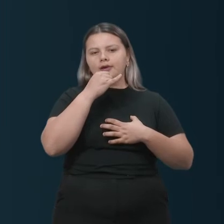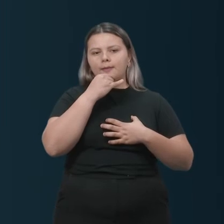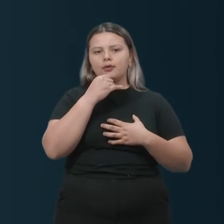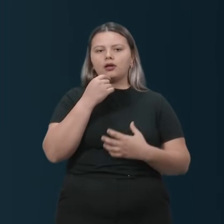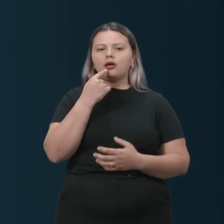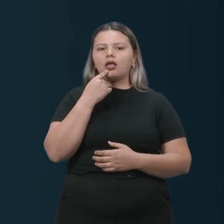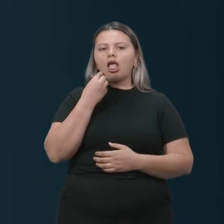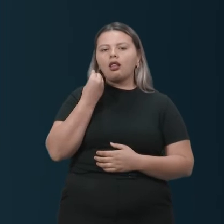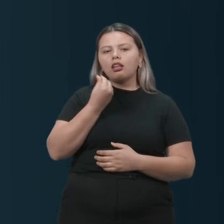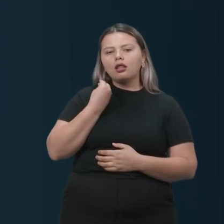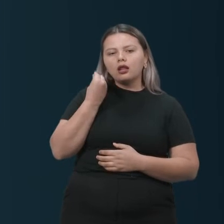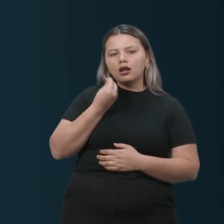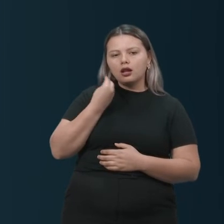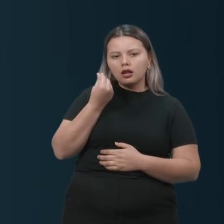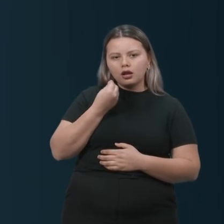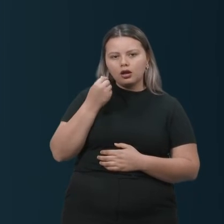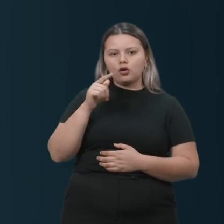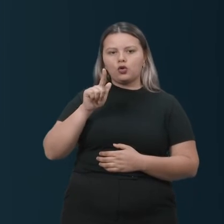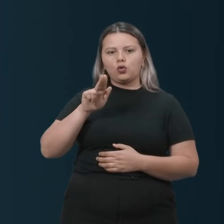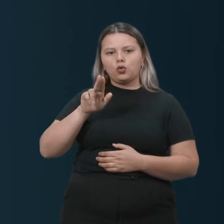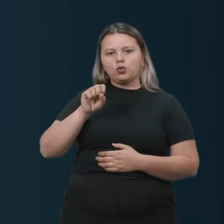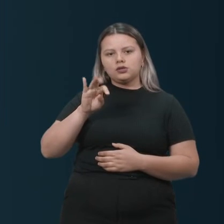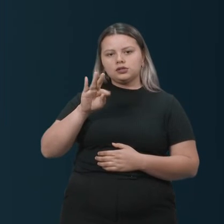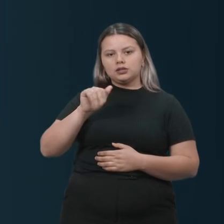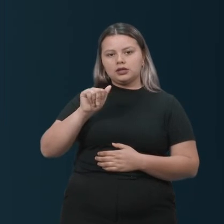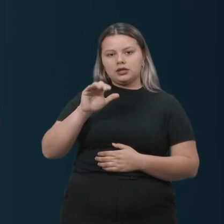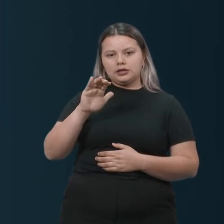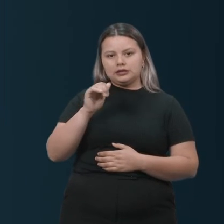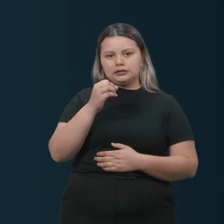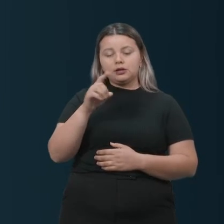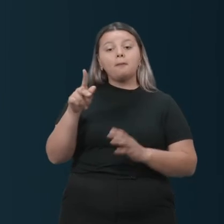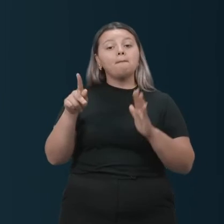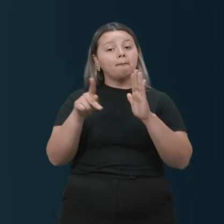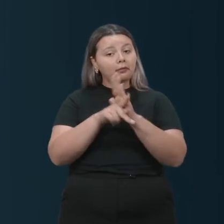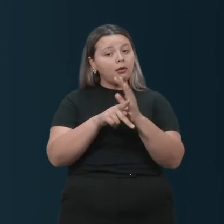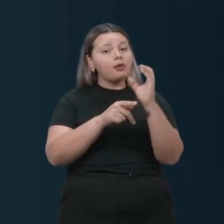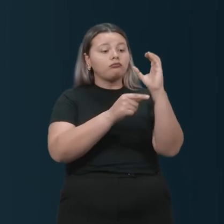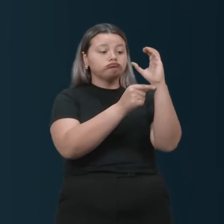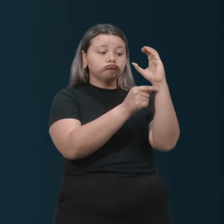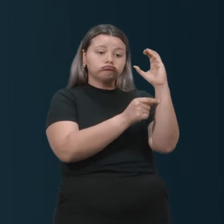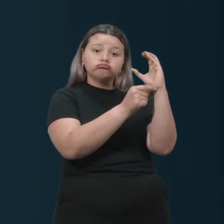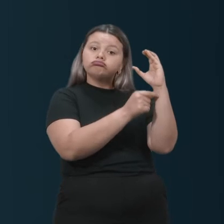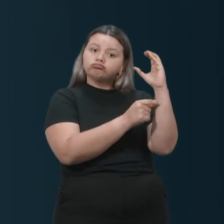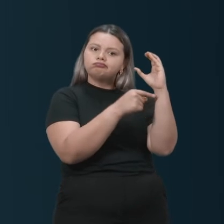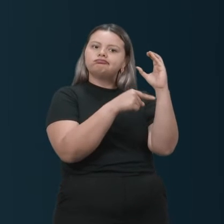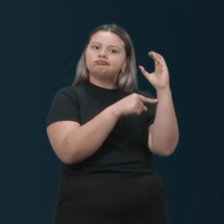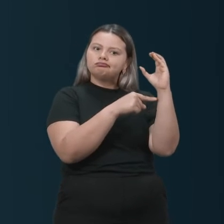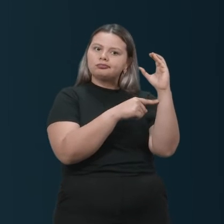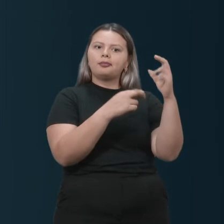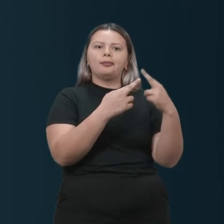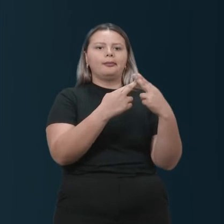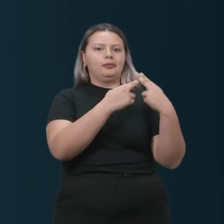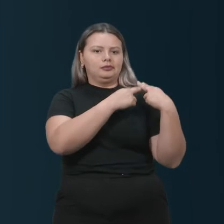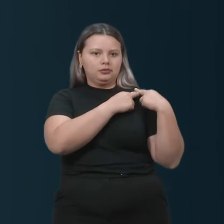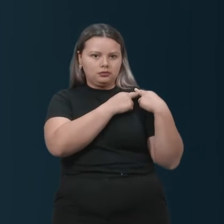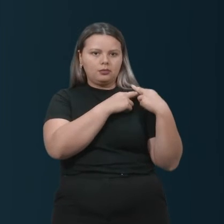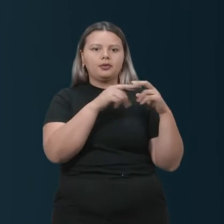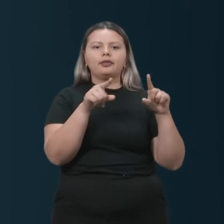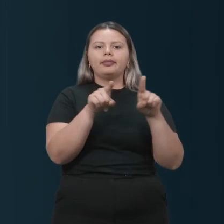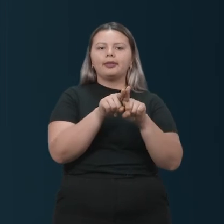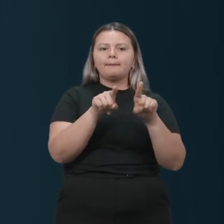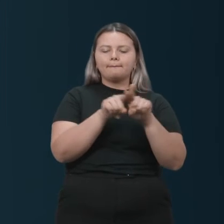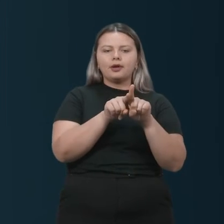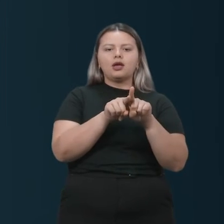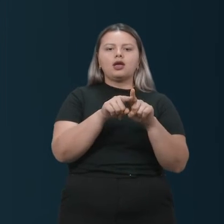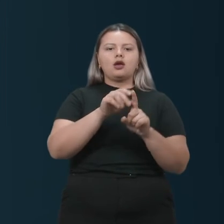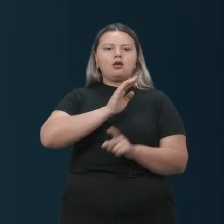gustação, também são processados no tronco encefálico, além do controle de algumas funções vegetativas,